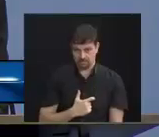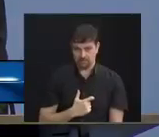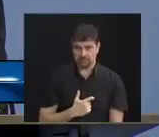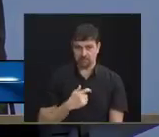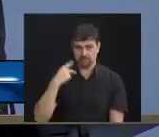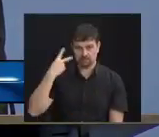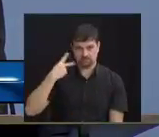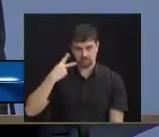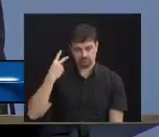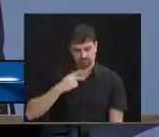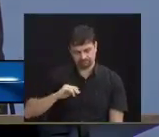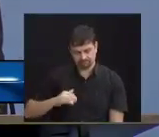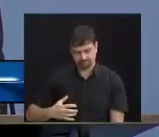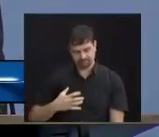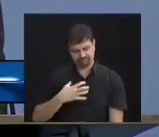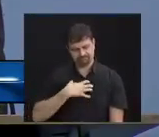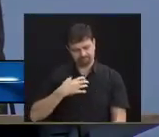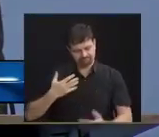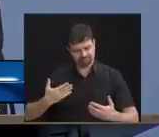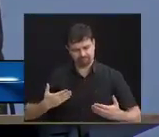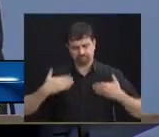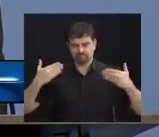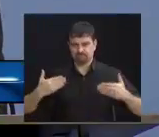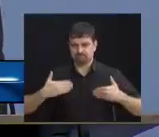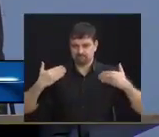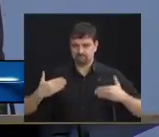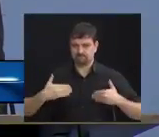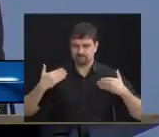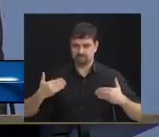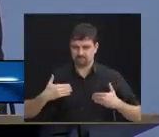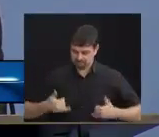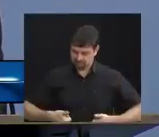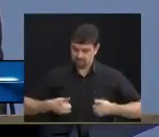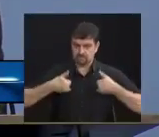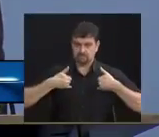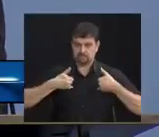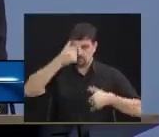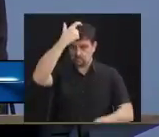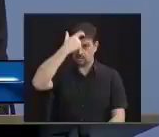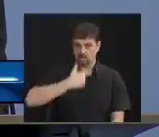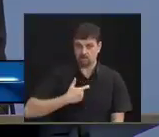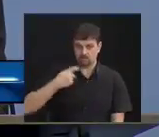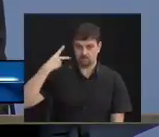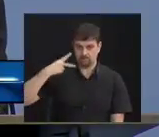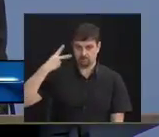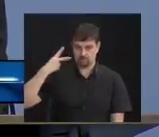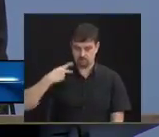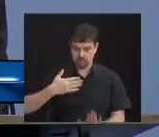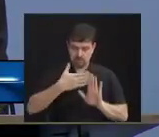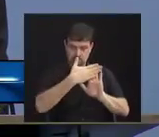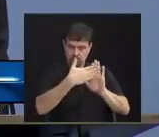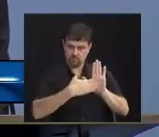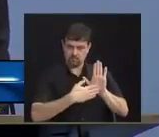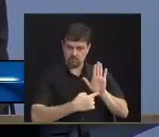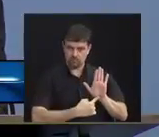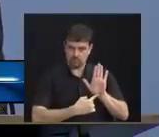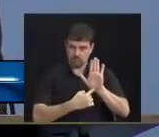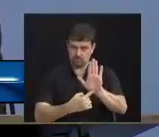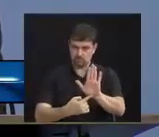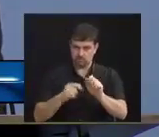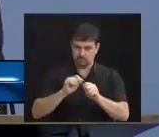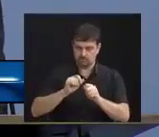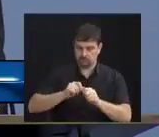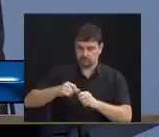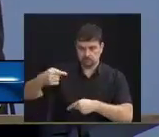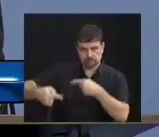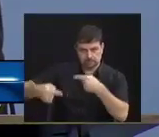muita alegria, com muita honra, ter sido o vereador que apresentou nessa casa e fomentou o